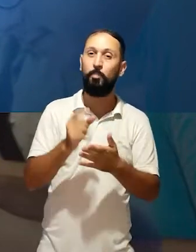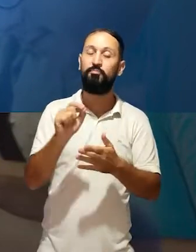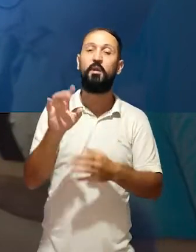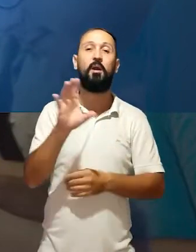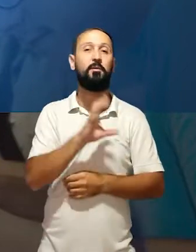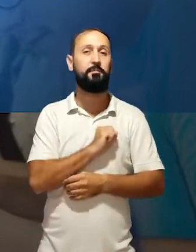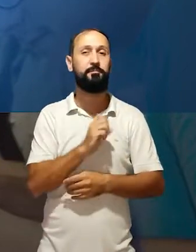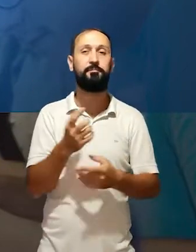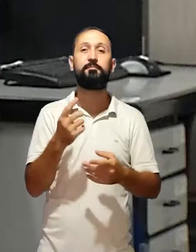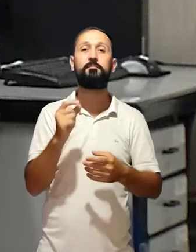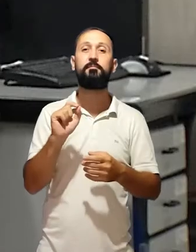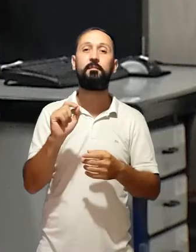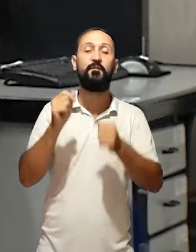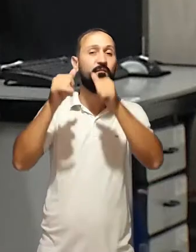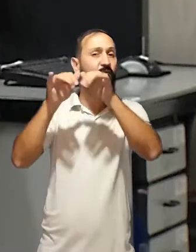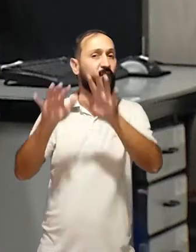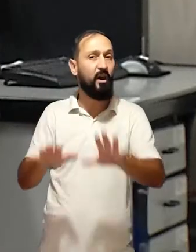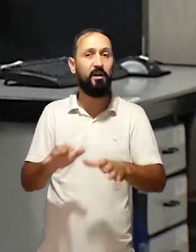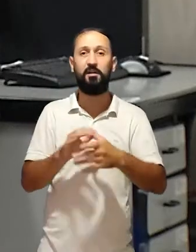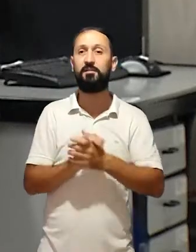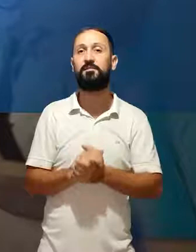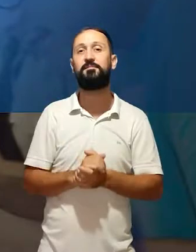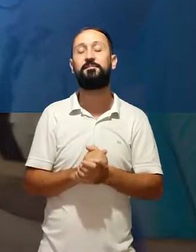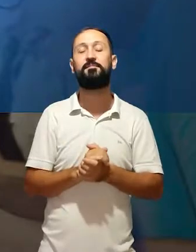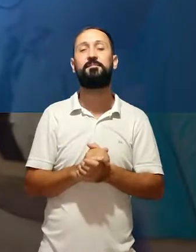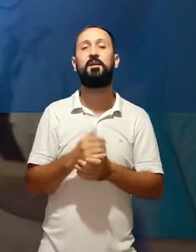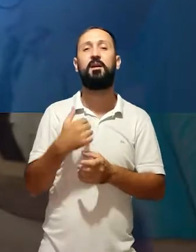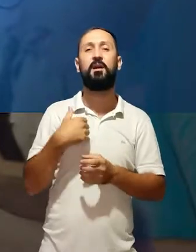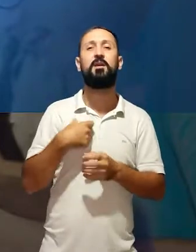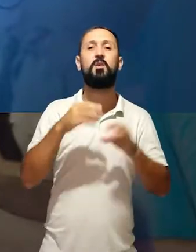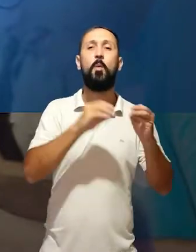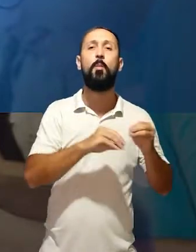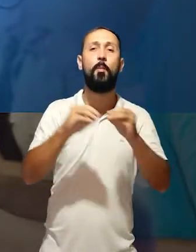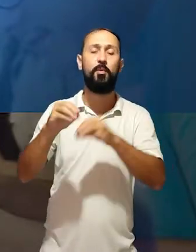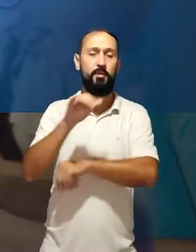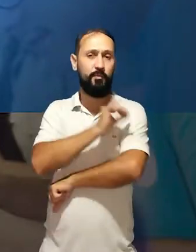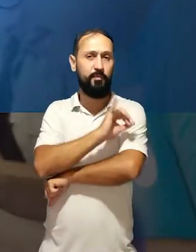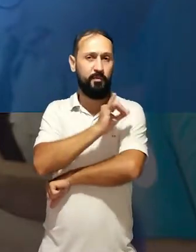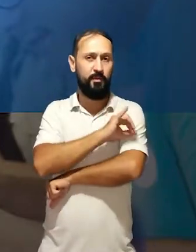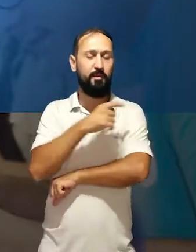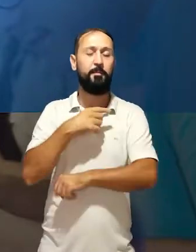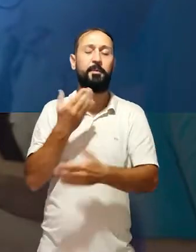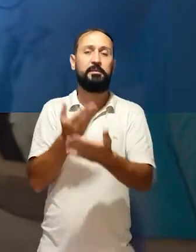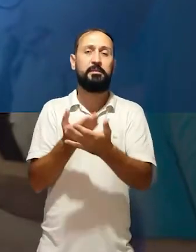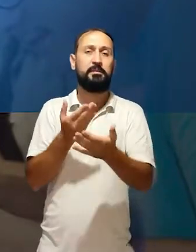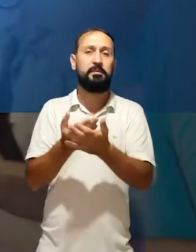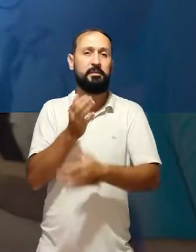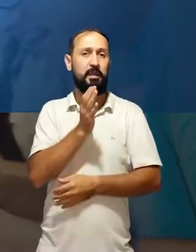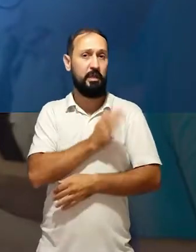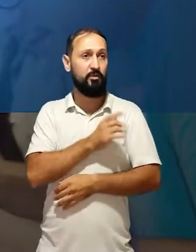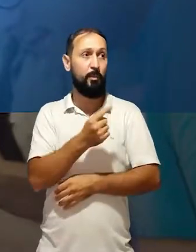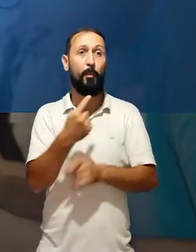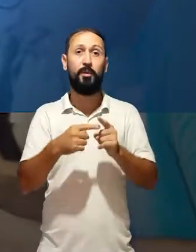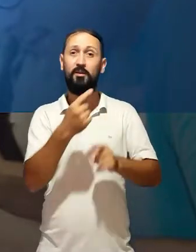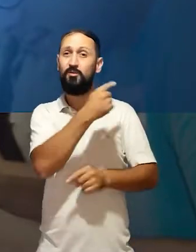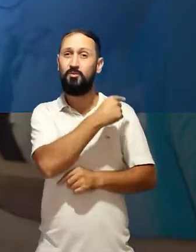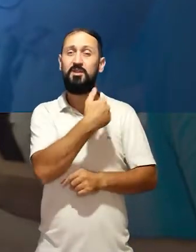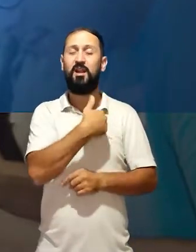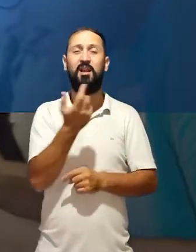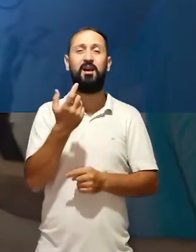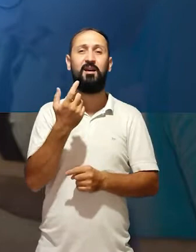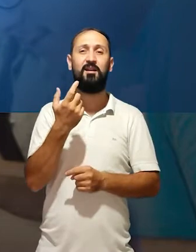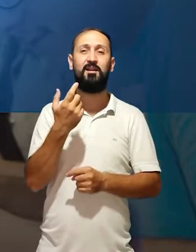entra e gosta e fica nele, né? E quando fui para o Rio de Janeiro fazer cardiologia, porque não havia cardiologia em